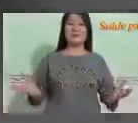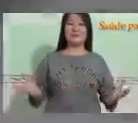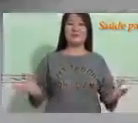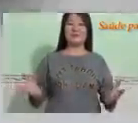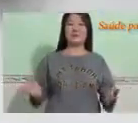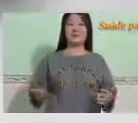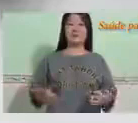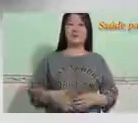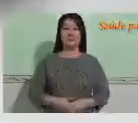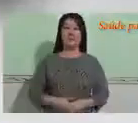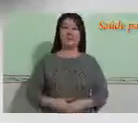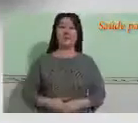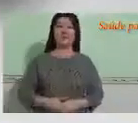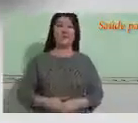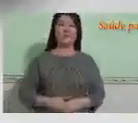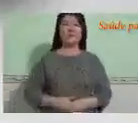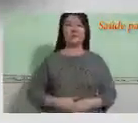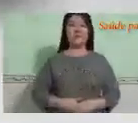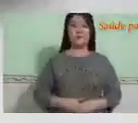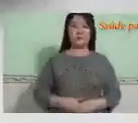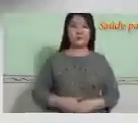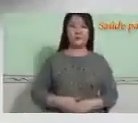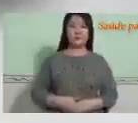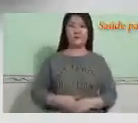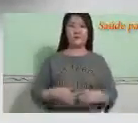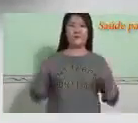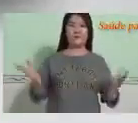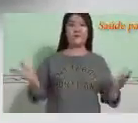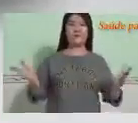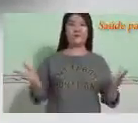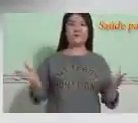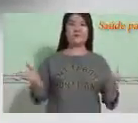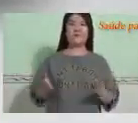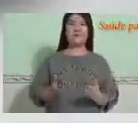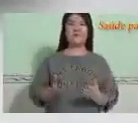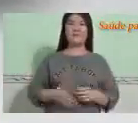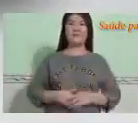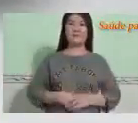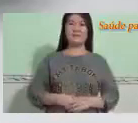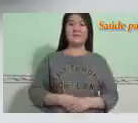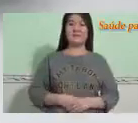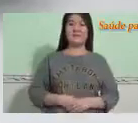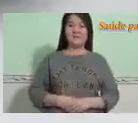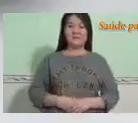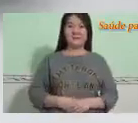ser necessário um maior número de sessões para eliminar o pelo do que o esperado.